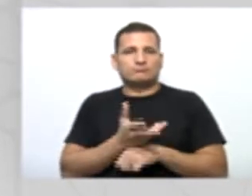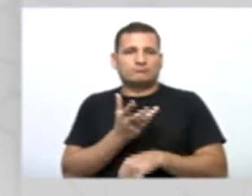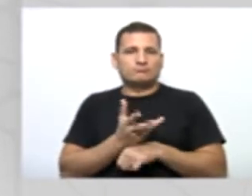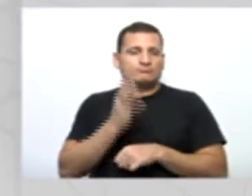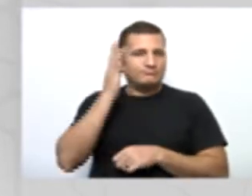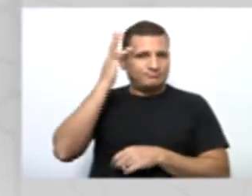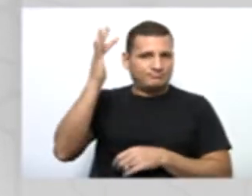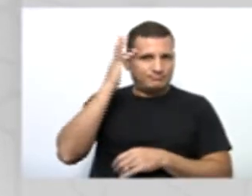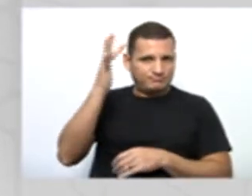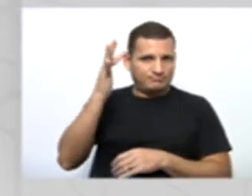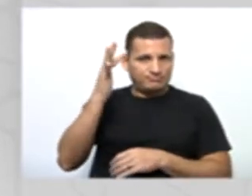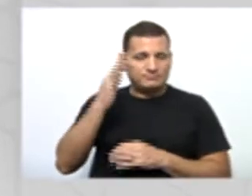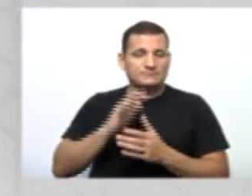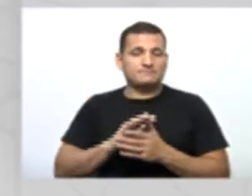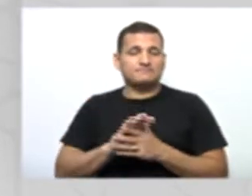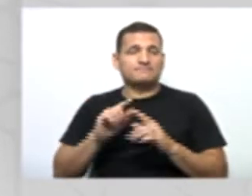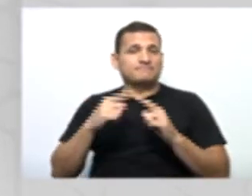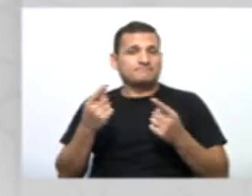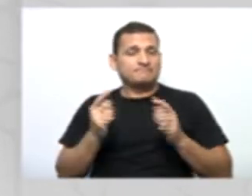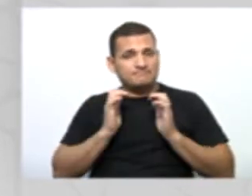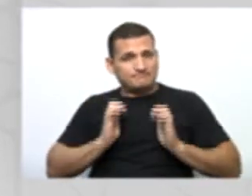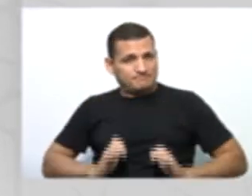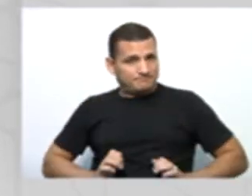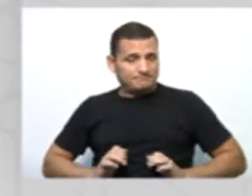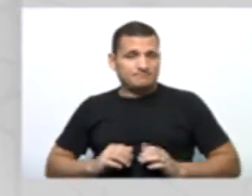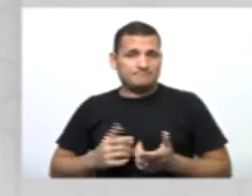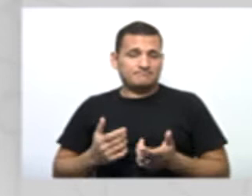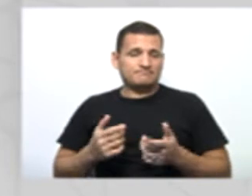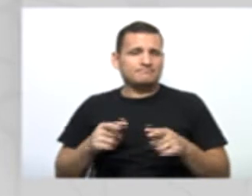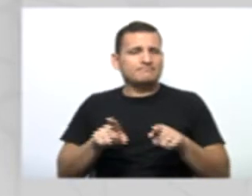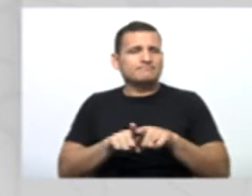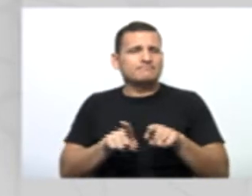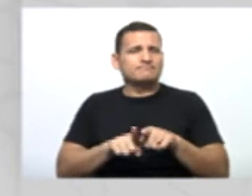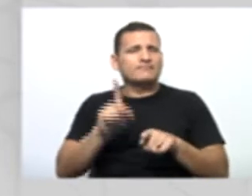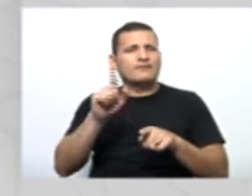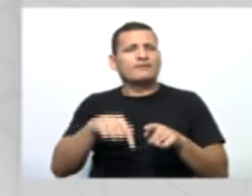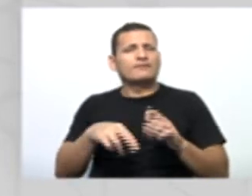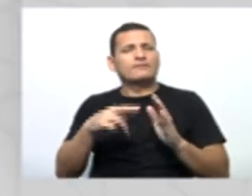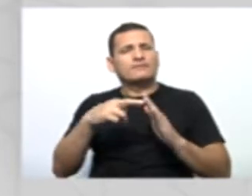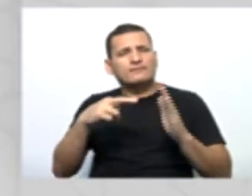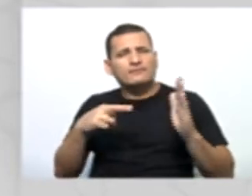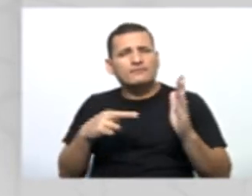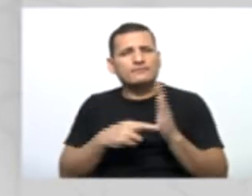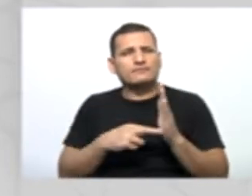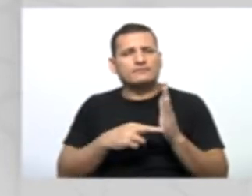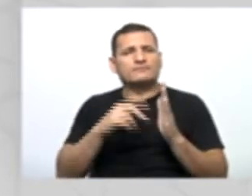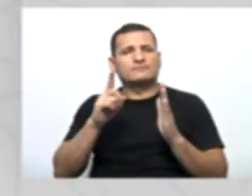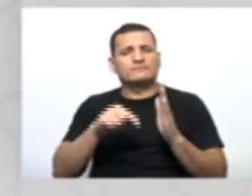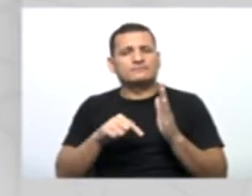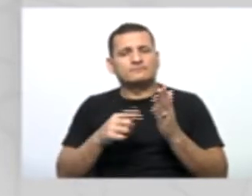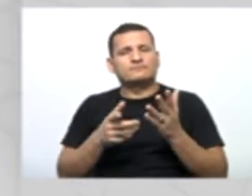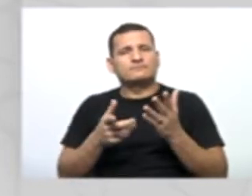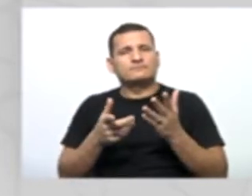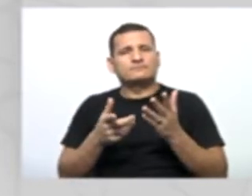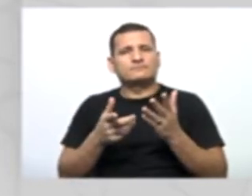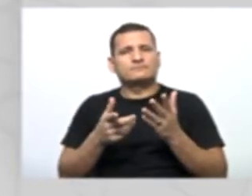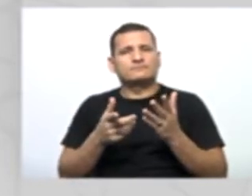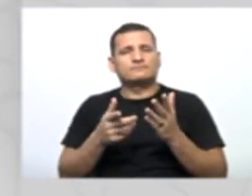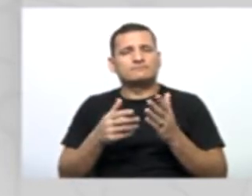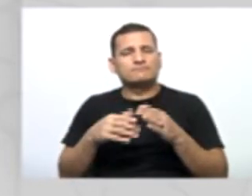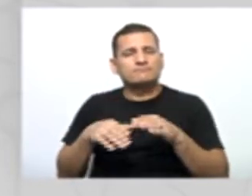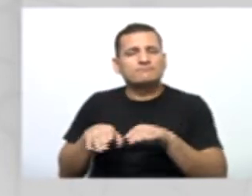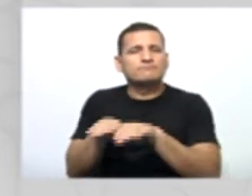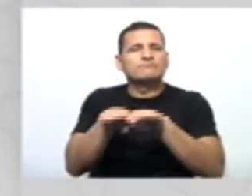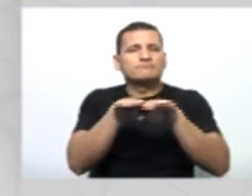lembrava, mas nós podemos entender a ética também como esses princípios que norteiam, esses